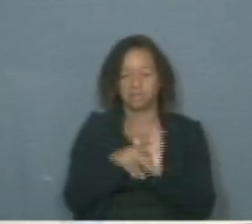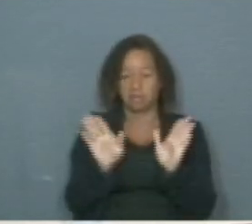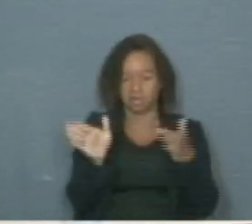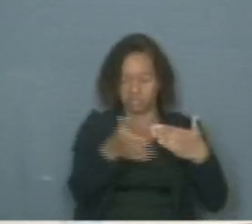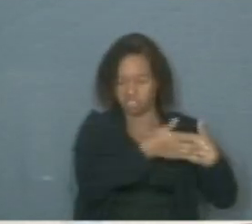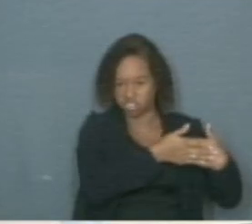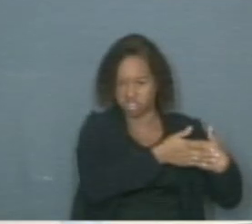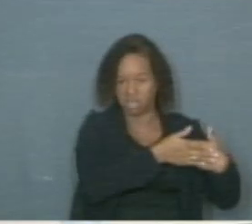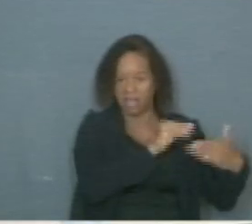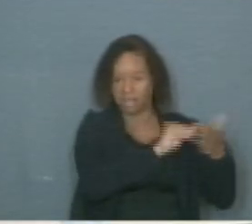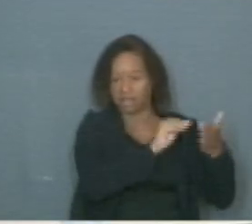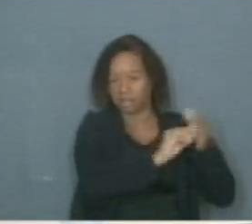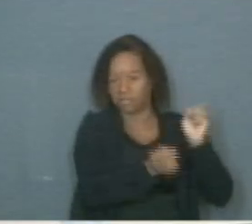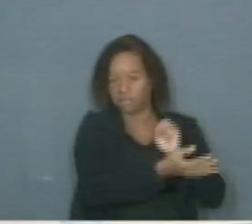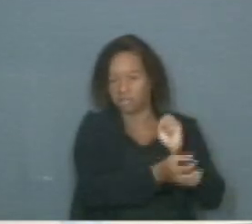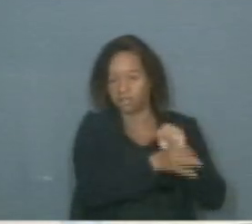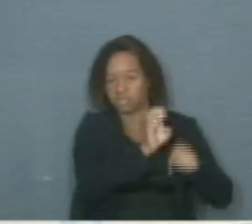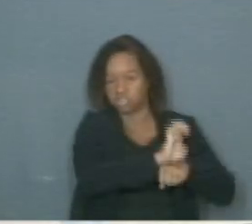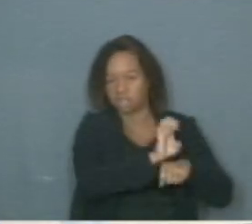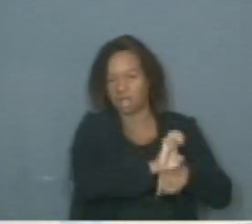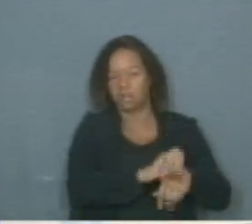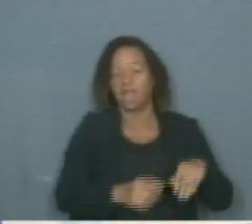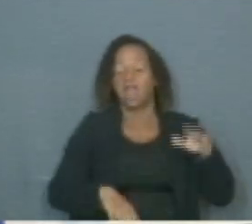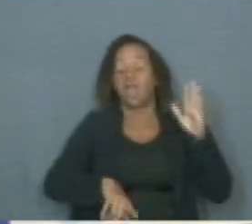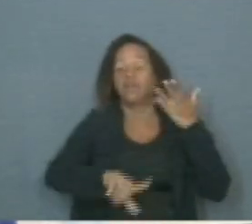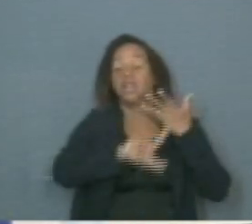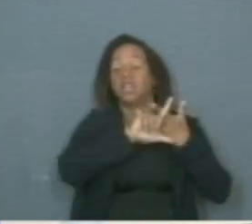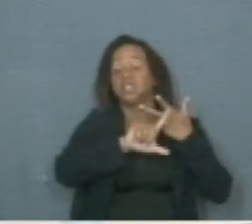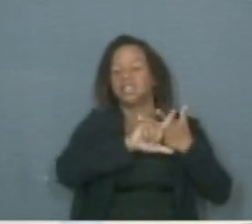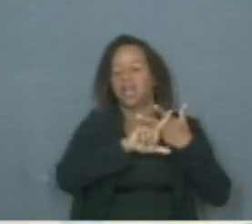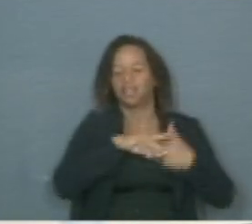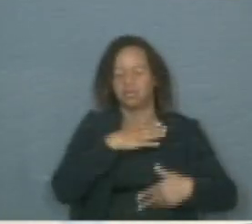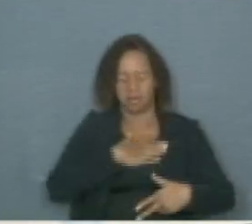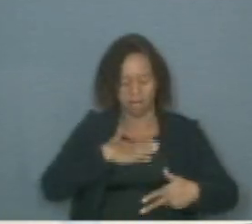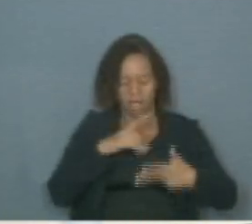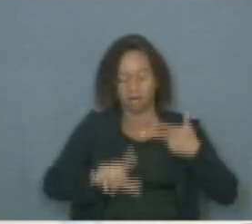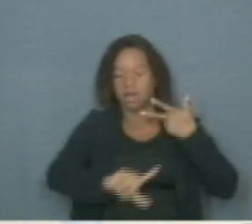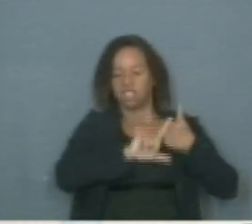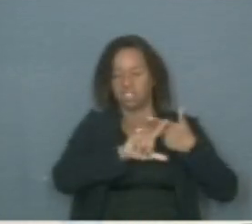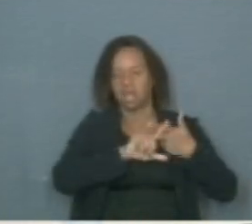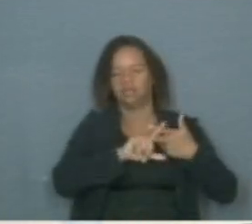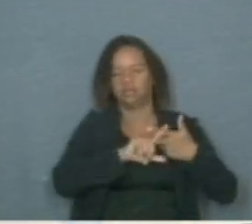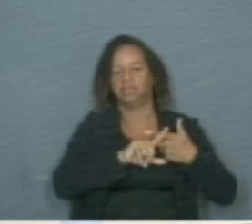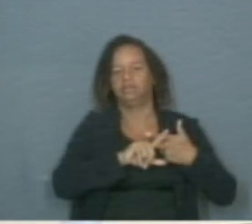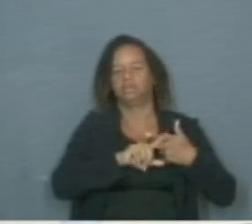fechadas diante de uma tentativa de golpe de Estado é o Legislativo. E por honrar o Legislativo e